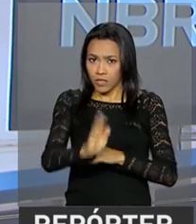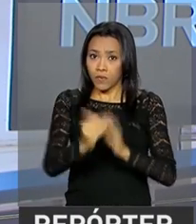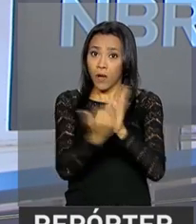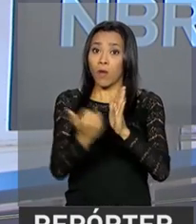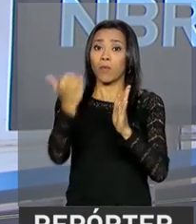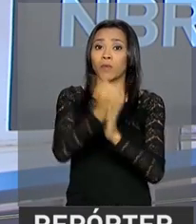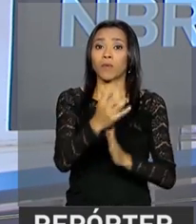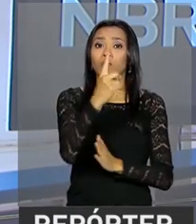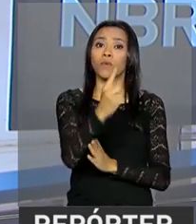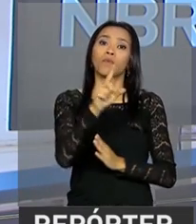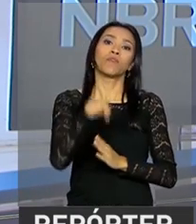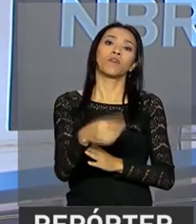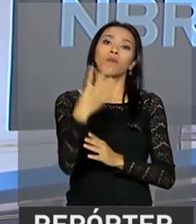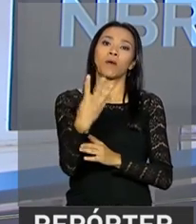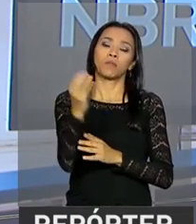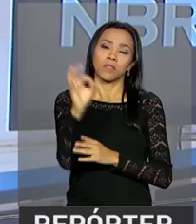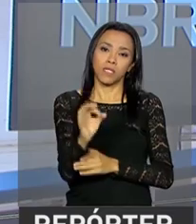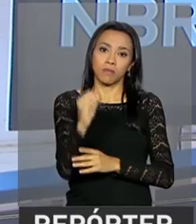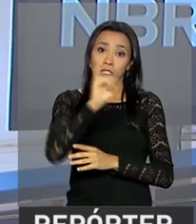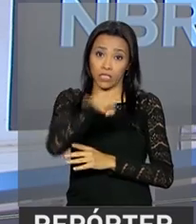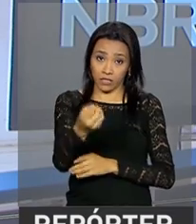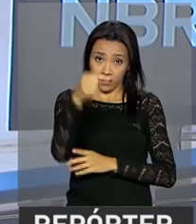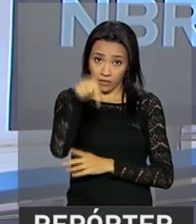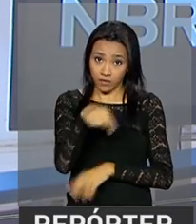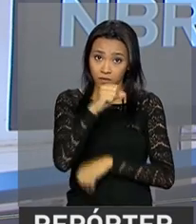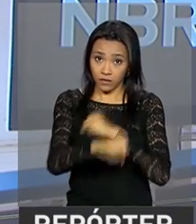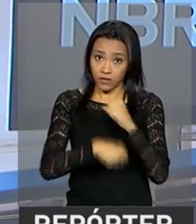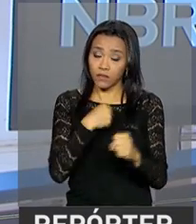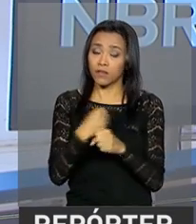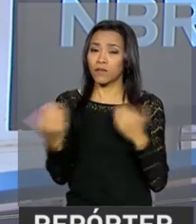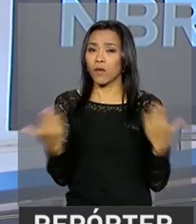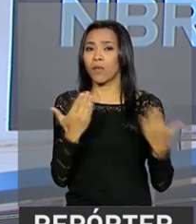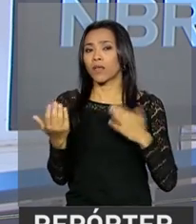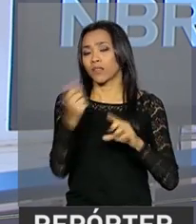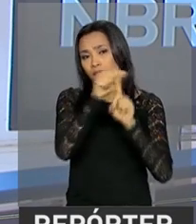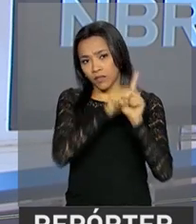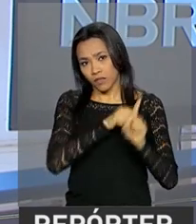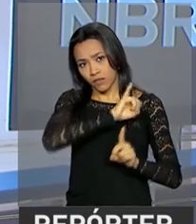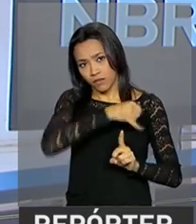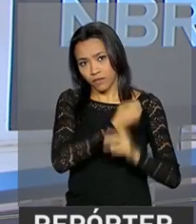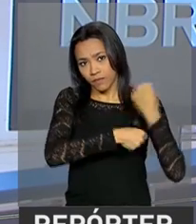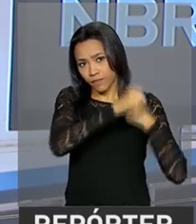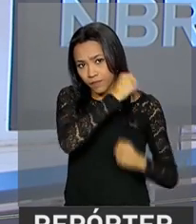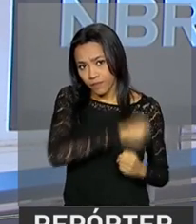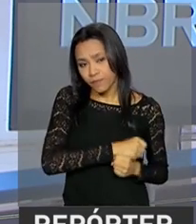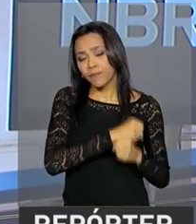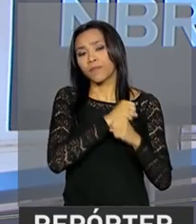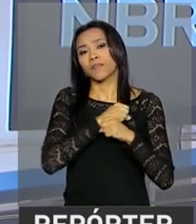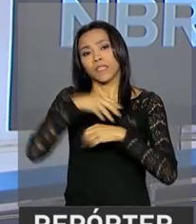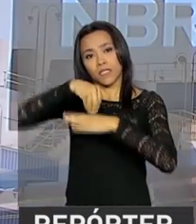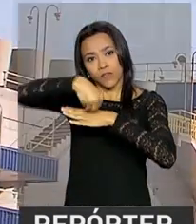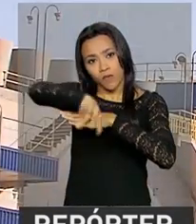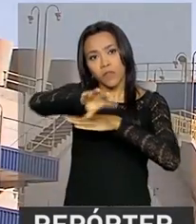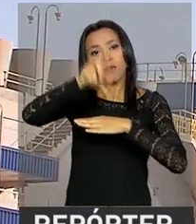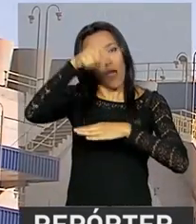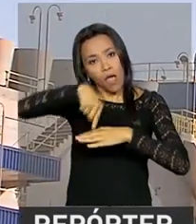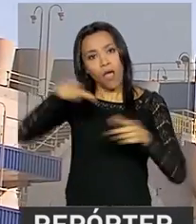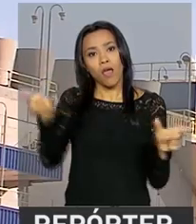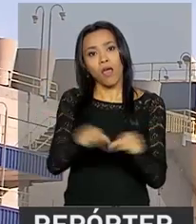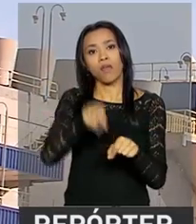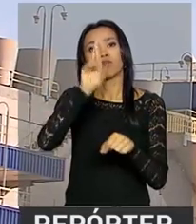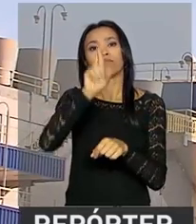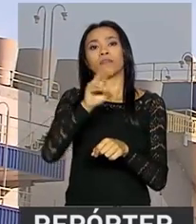1,4% em janeiro deste ano, na comparação com janeiro do ano passado. Segundo dados divulgados hoje pelo